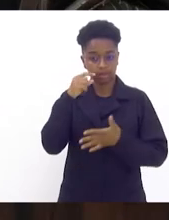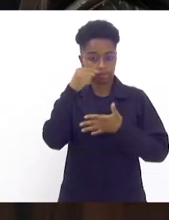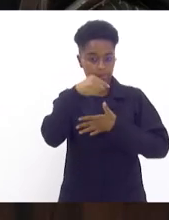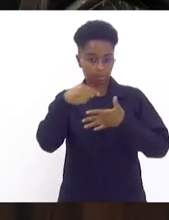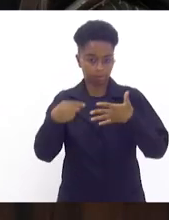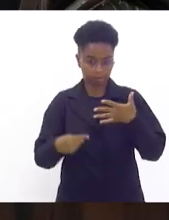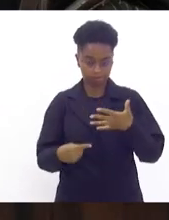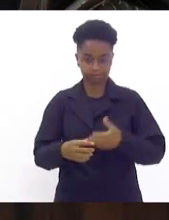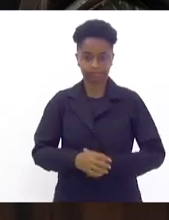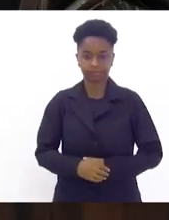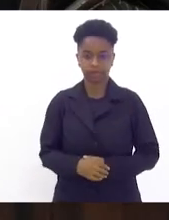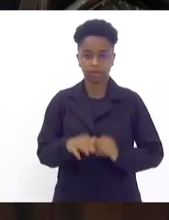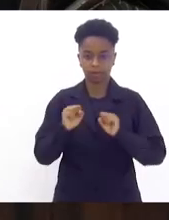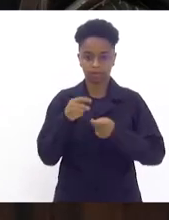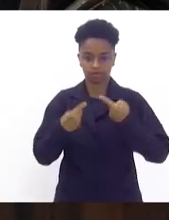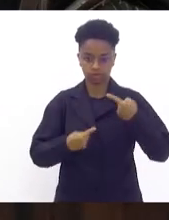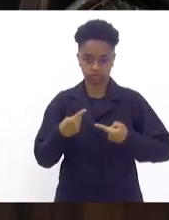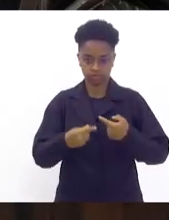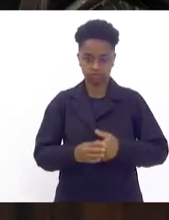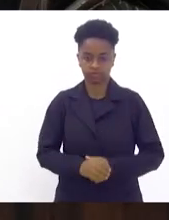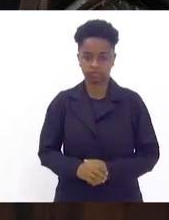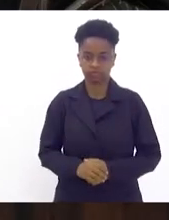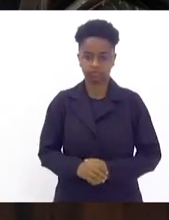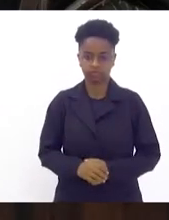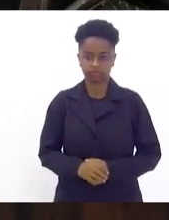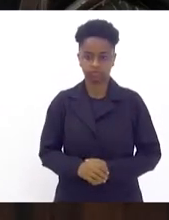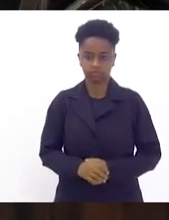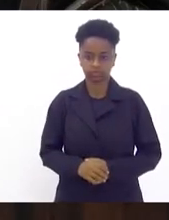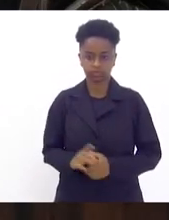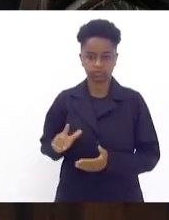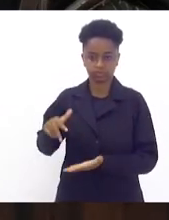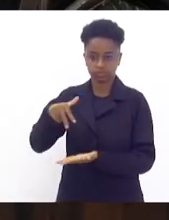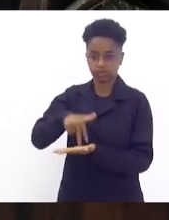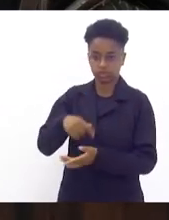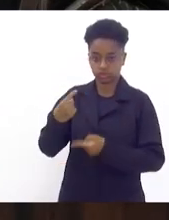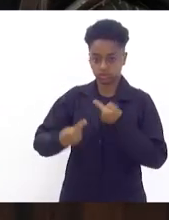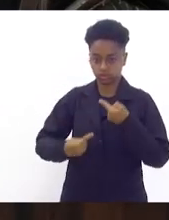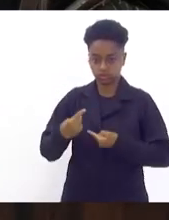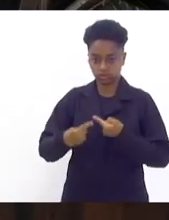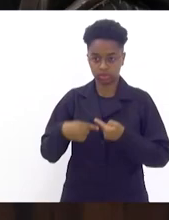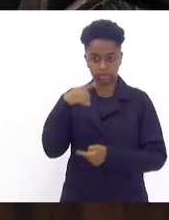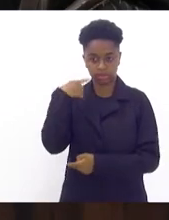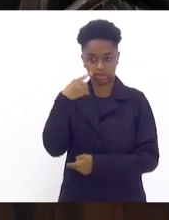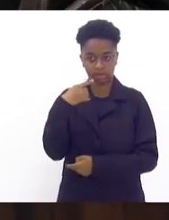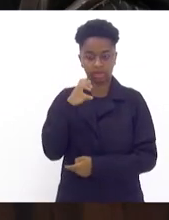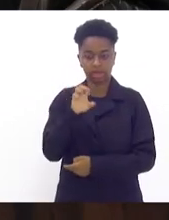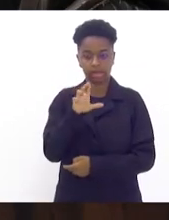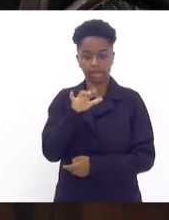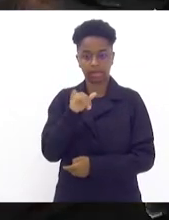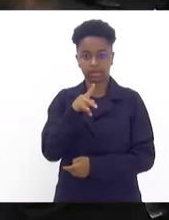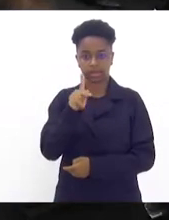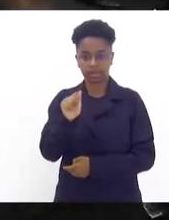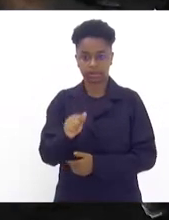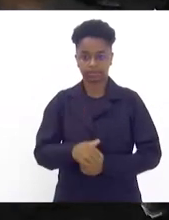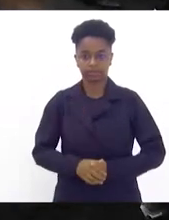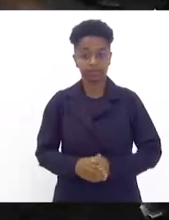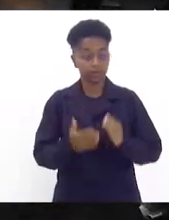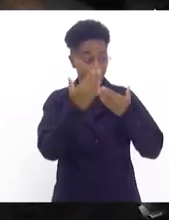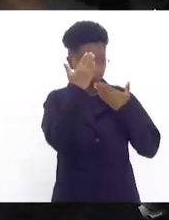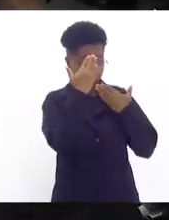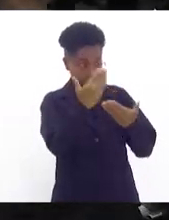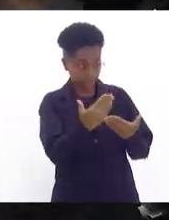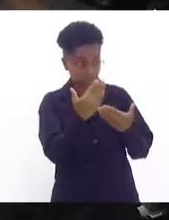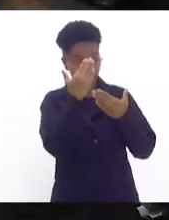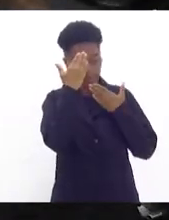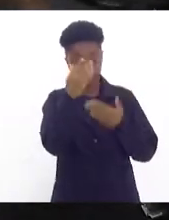Paulo. Em discussão. Para discutir, a nova deputada Érica. Érica Takamoto. Obrigada.